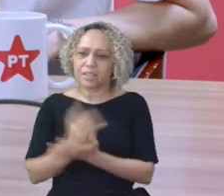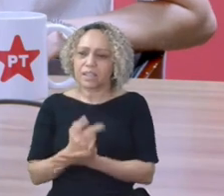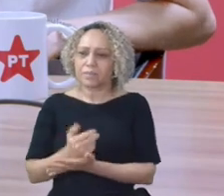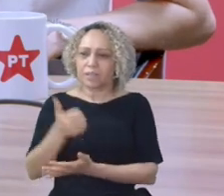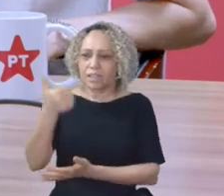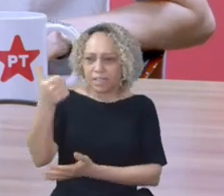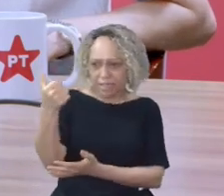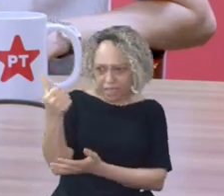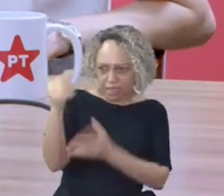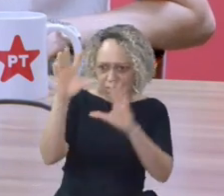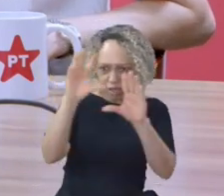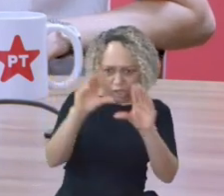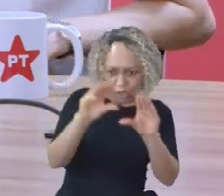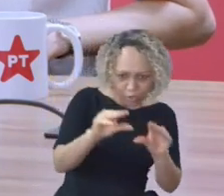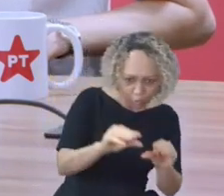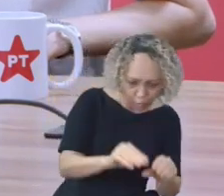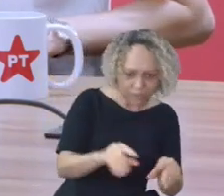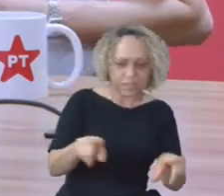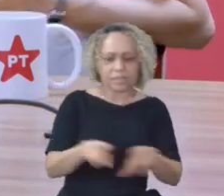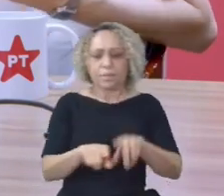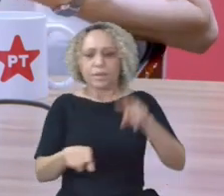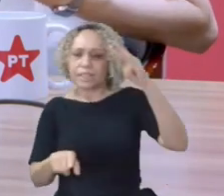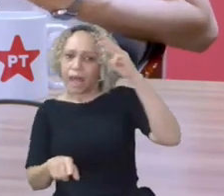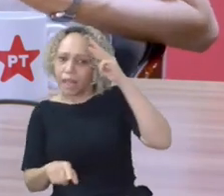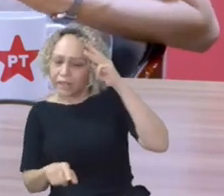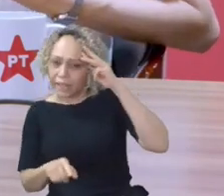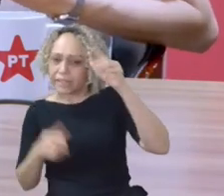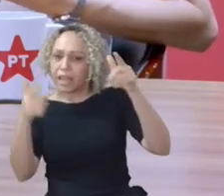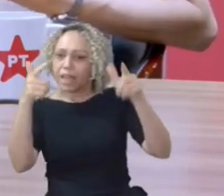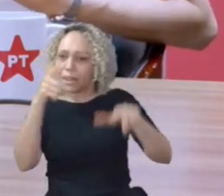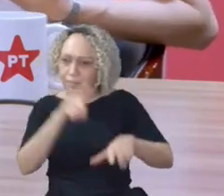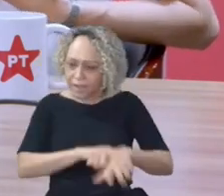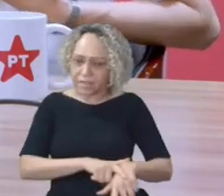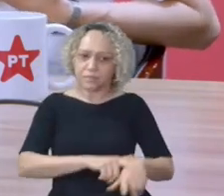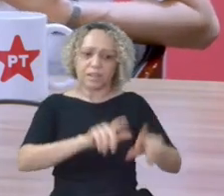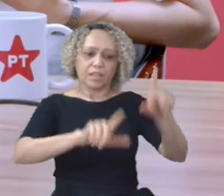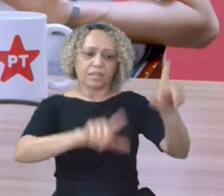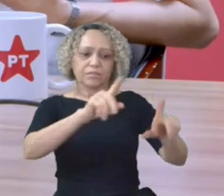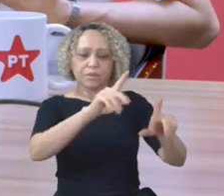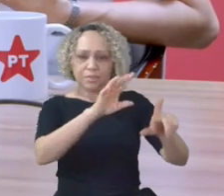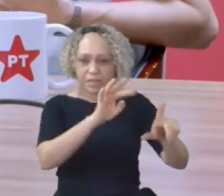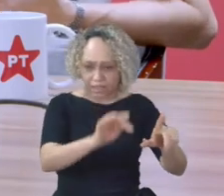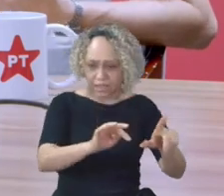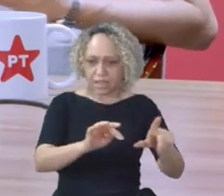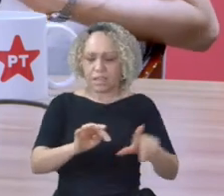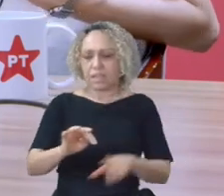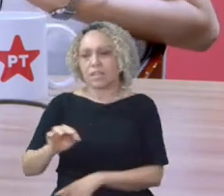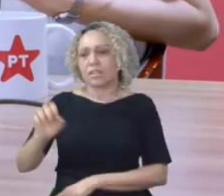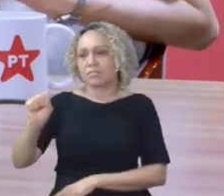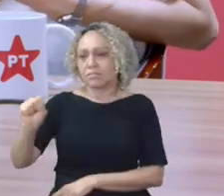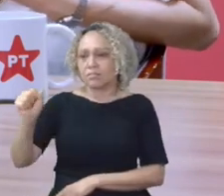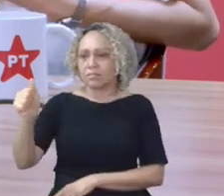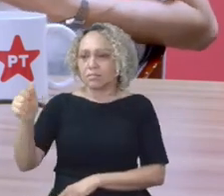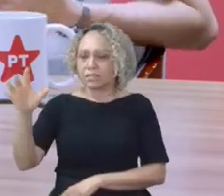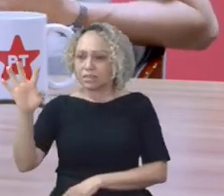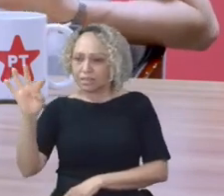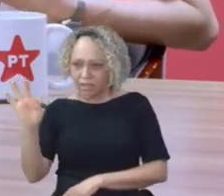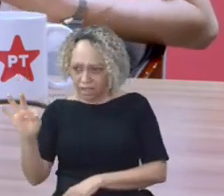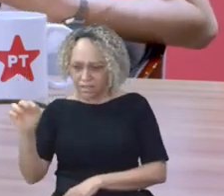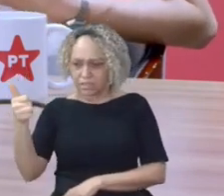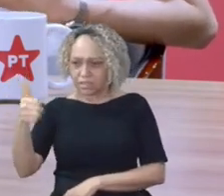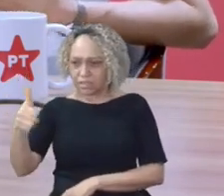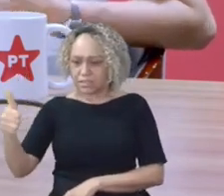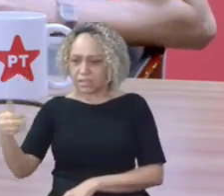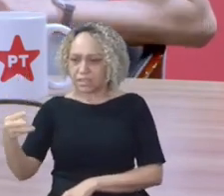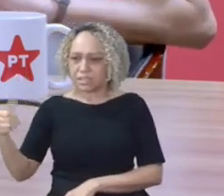nas terças, às 18 horas também aqui na programação. Passa na TV PT, passa no PT Sat, canal 1313, Rádio